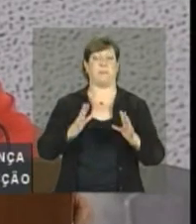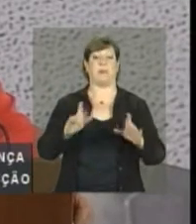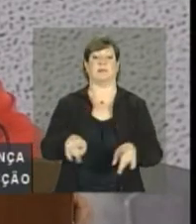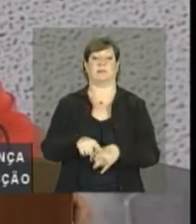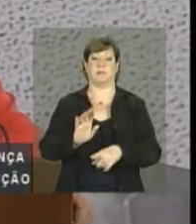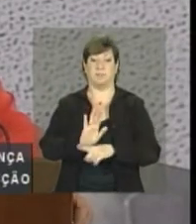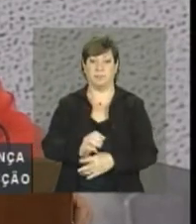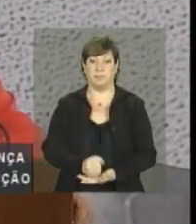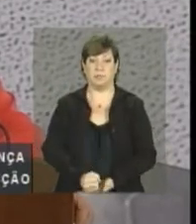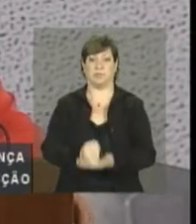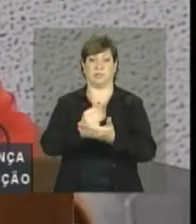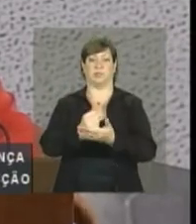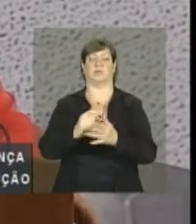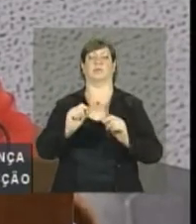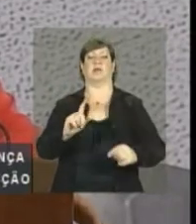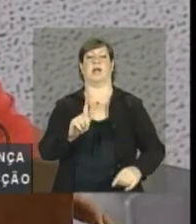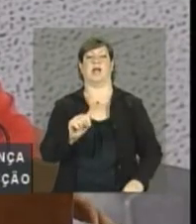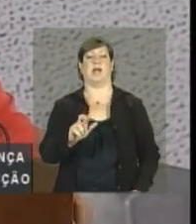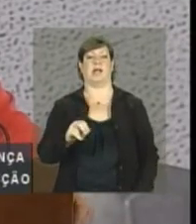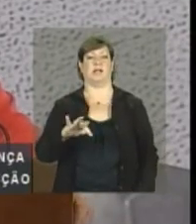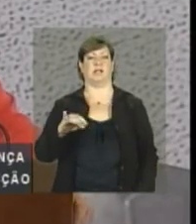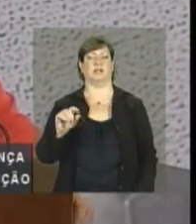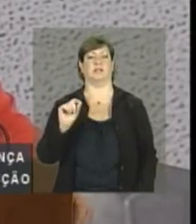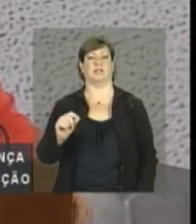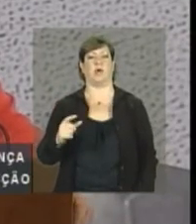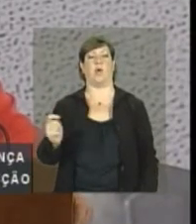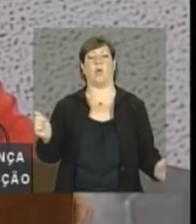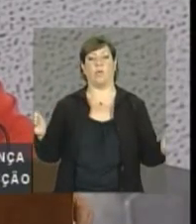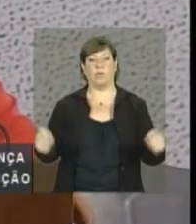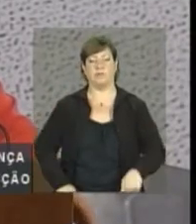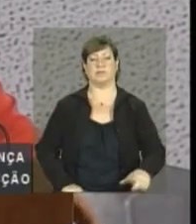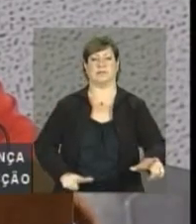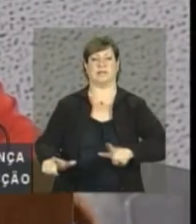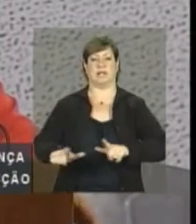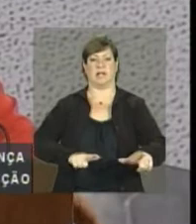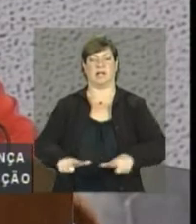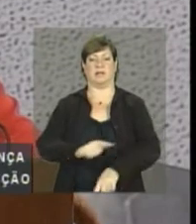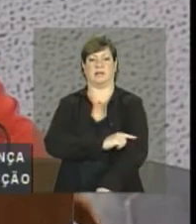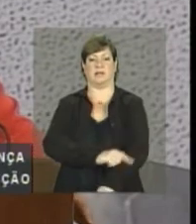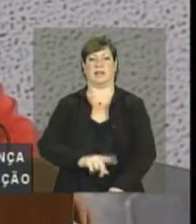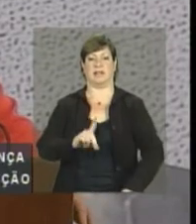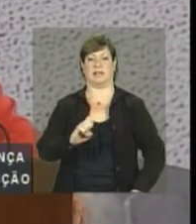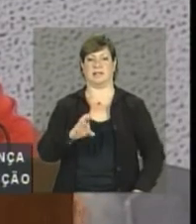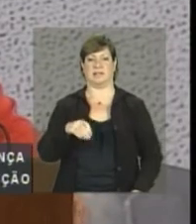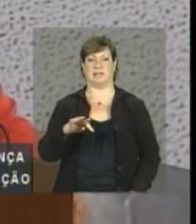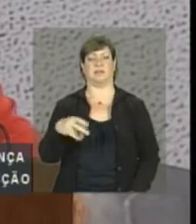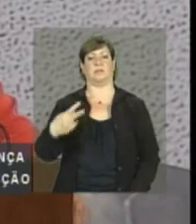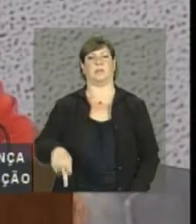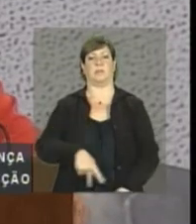proteção e na garantia de condições de trabalho decente em nosso país.